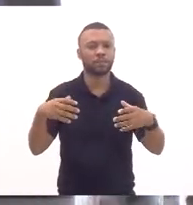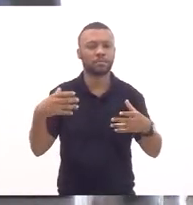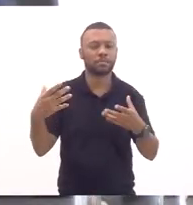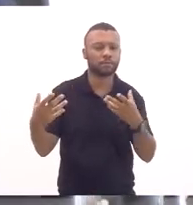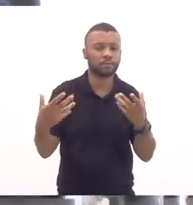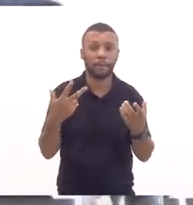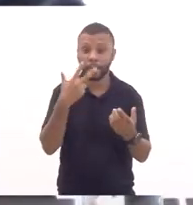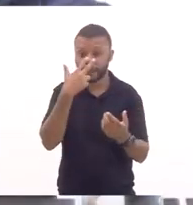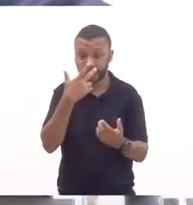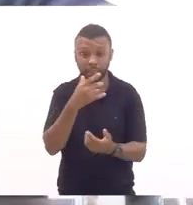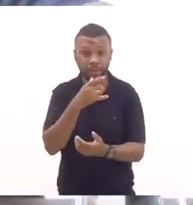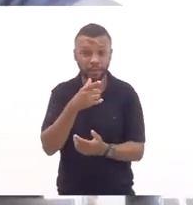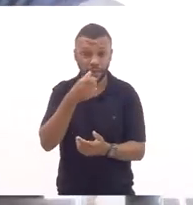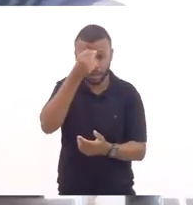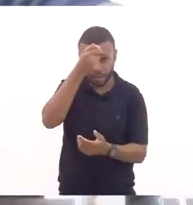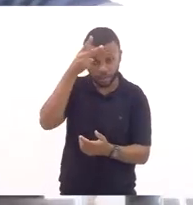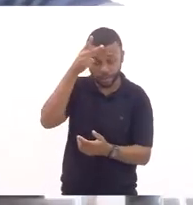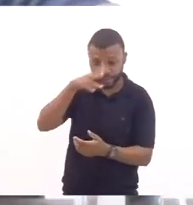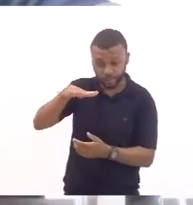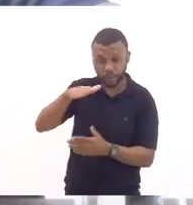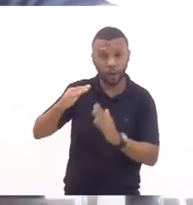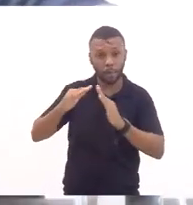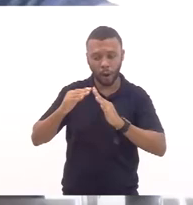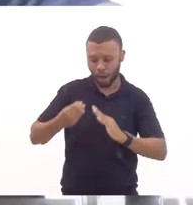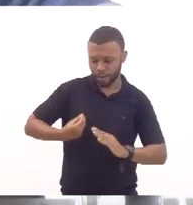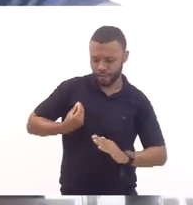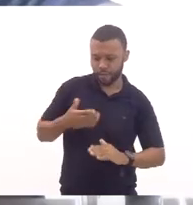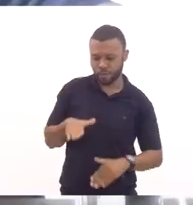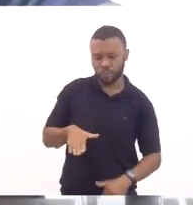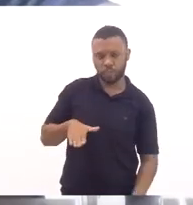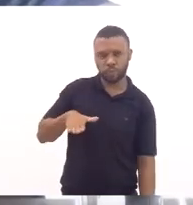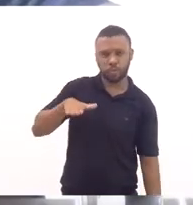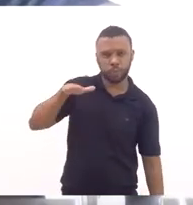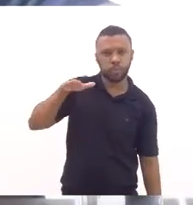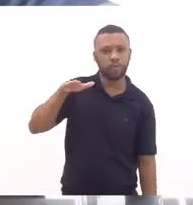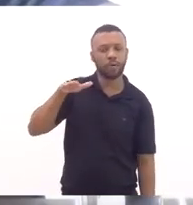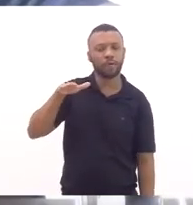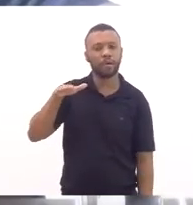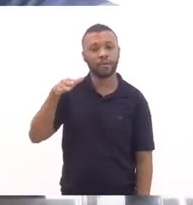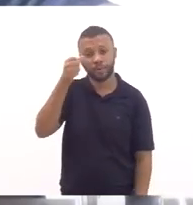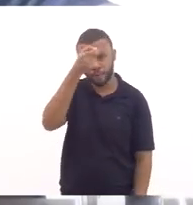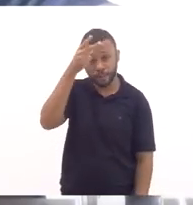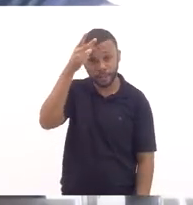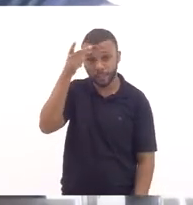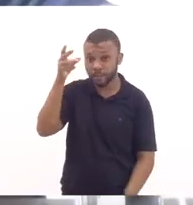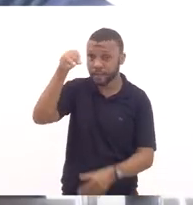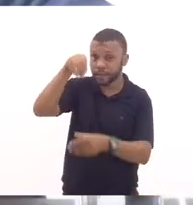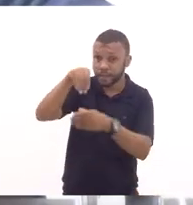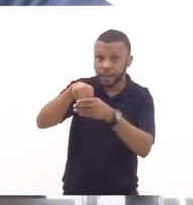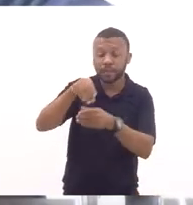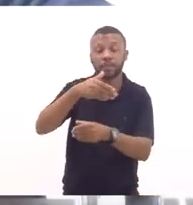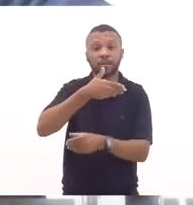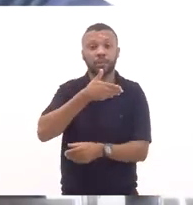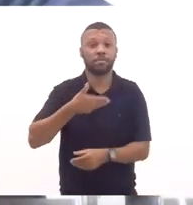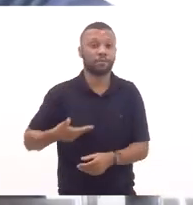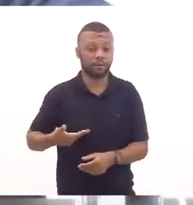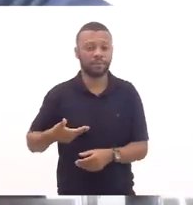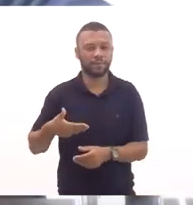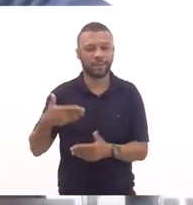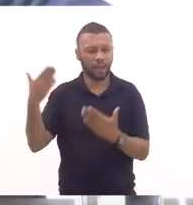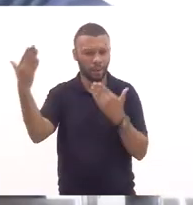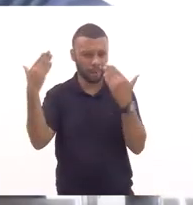Esse município, Mônica, que eu moro aqui, que eu cresci, isso é um município-estado. O município do Rio é um